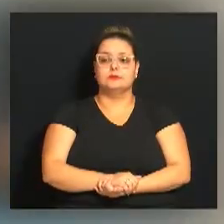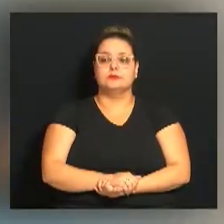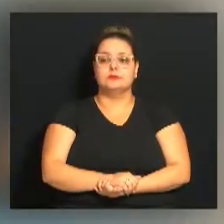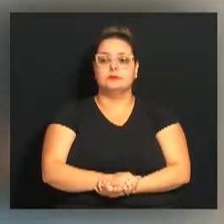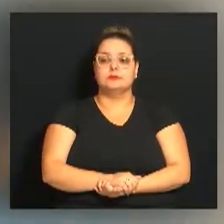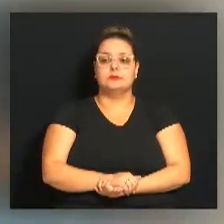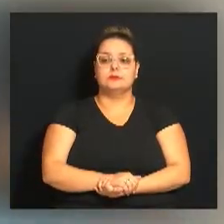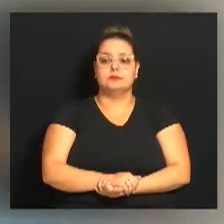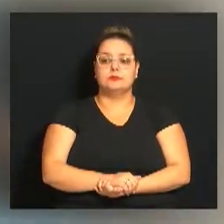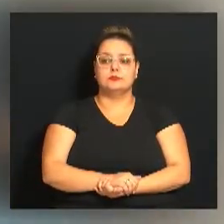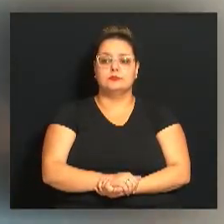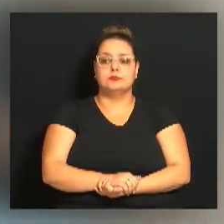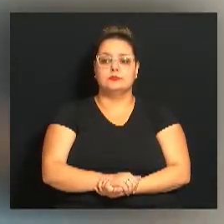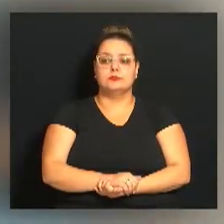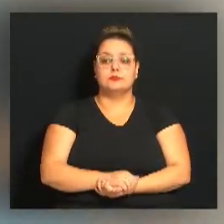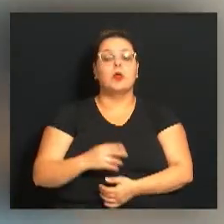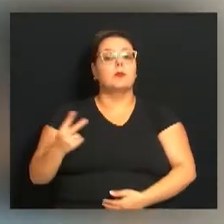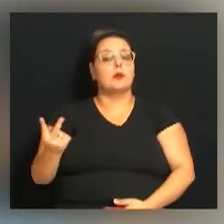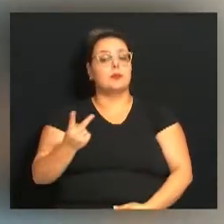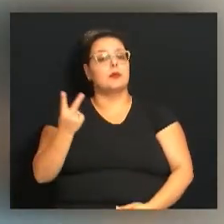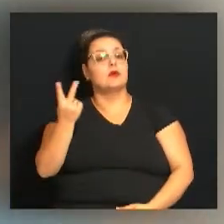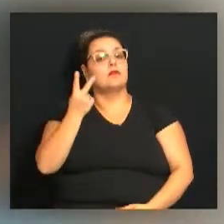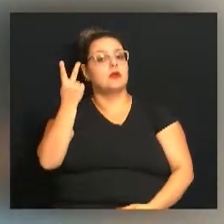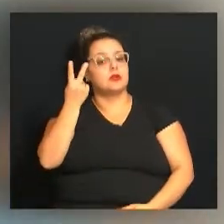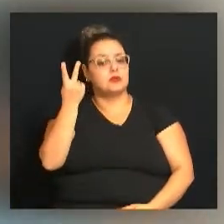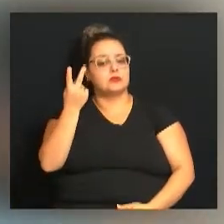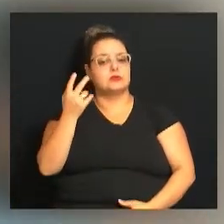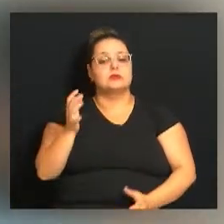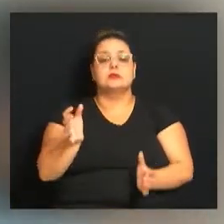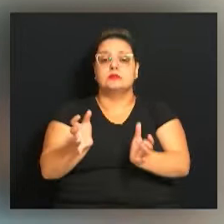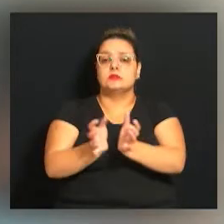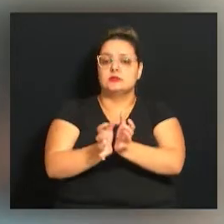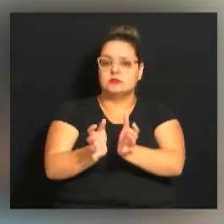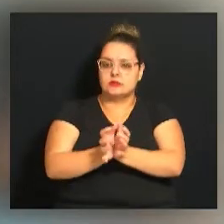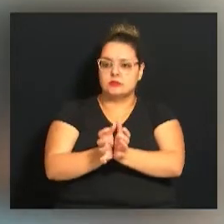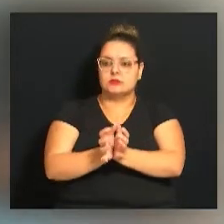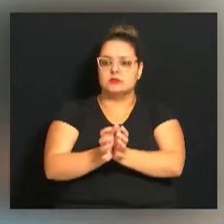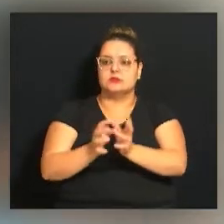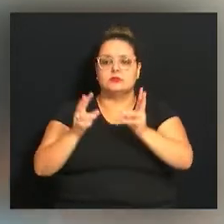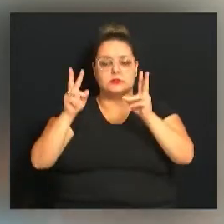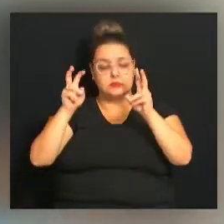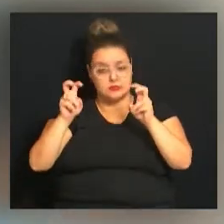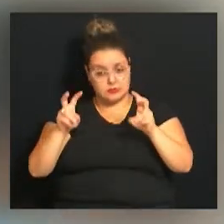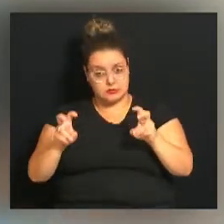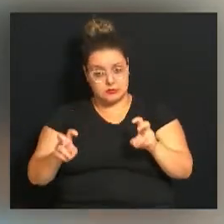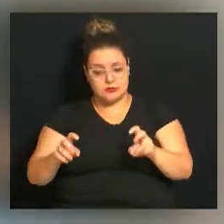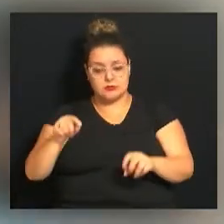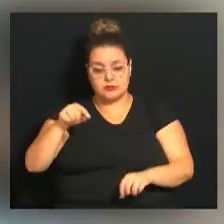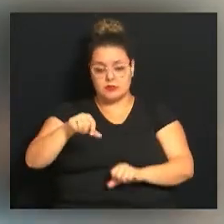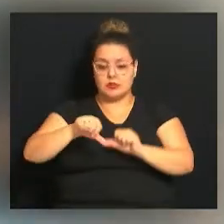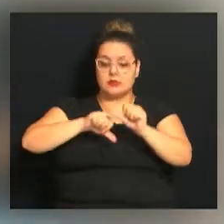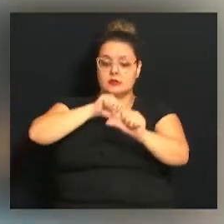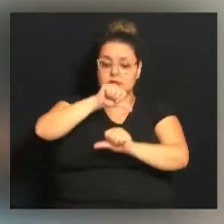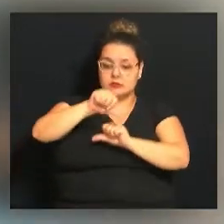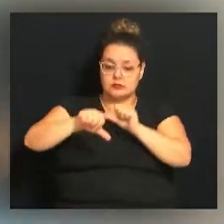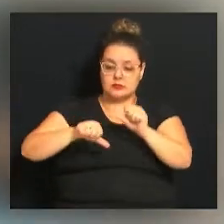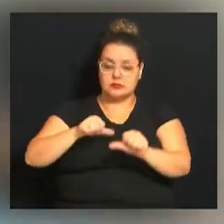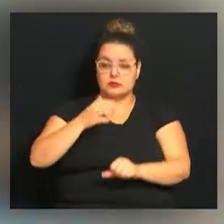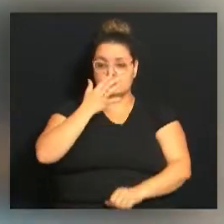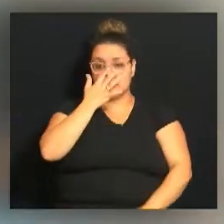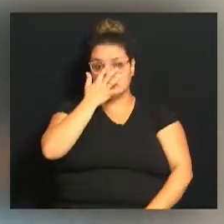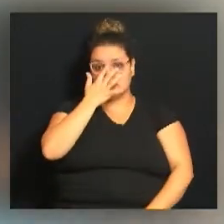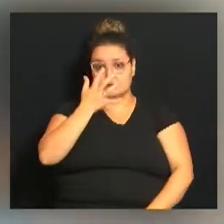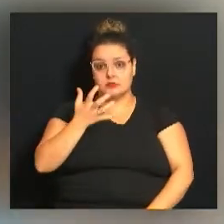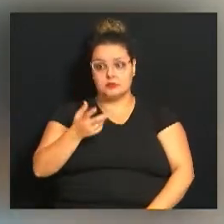Eu acho que há uma valorização da comissão temática nessa alteração, portanto, quero adiantar que